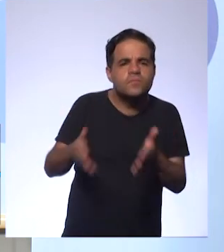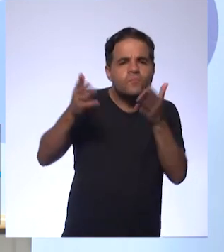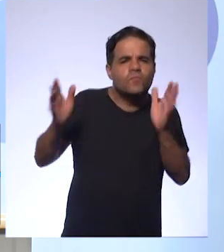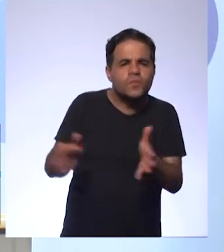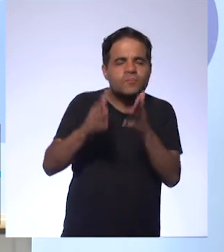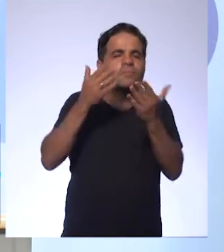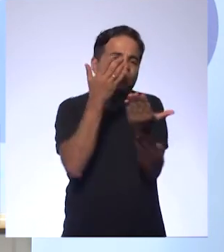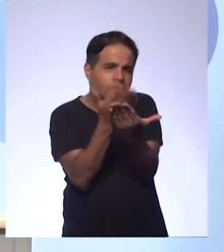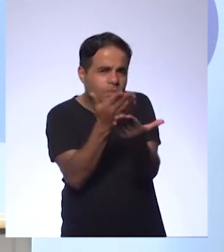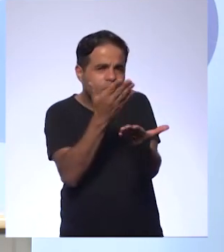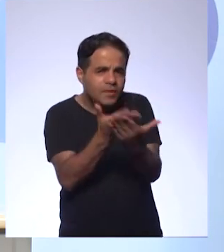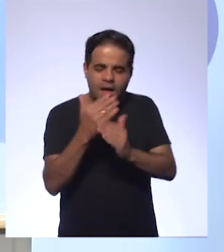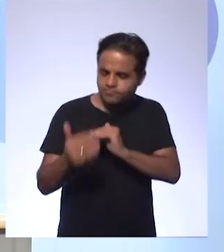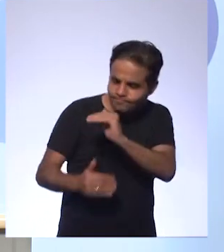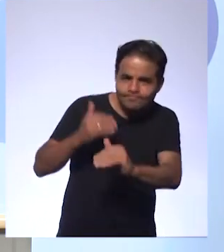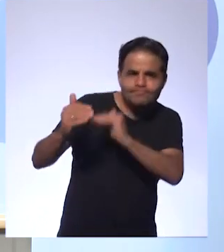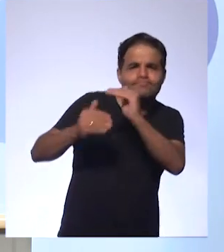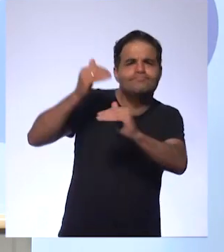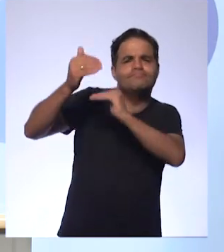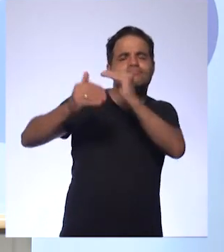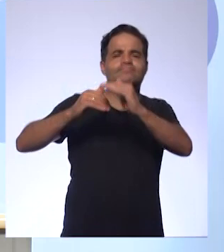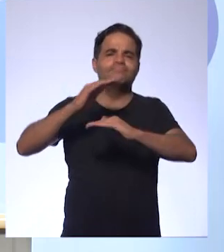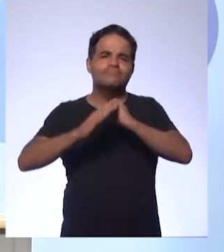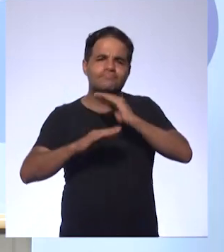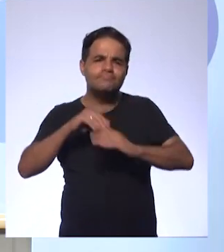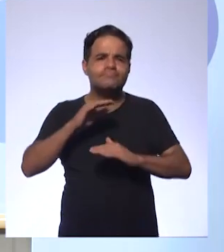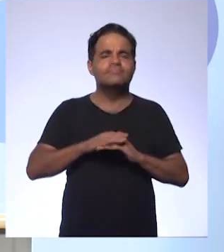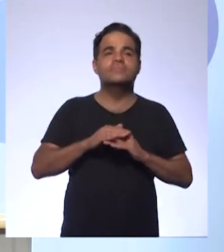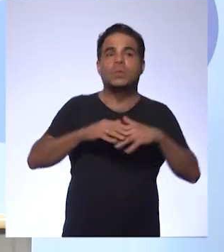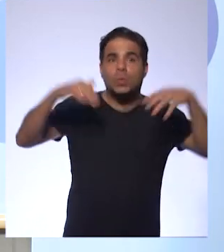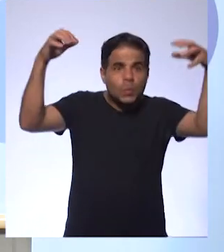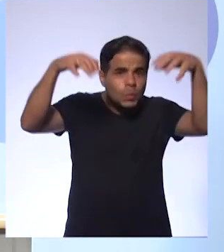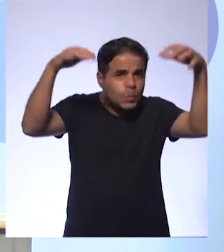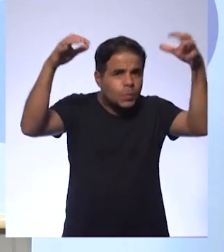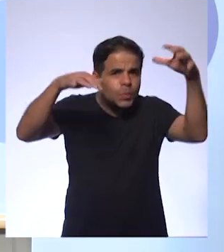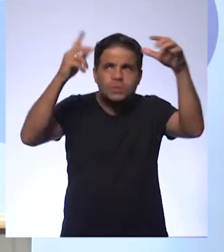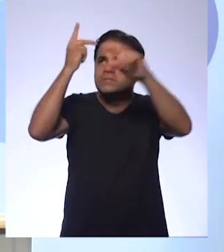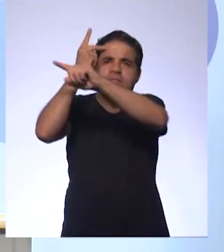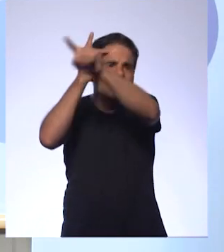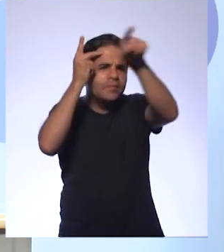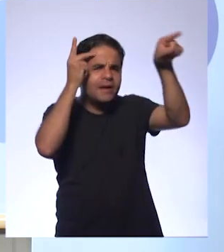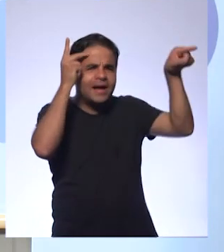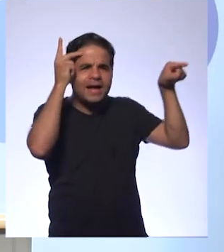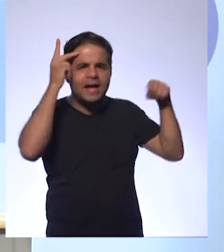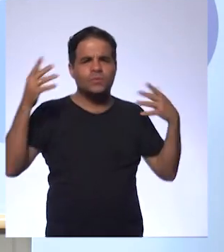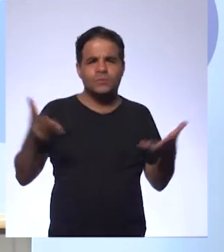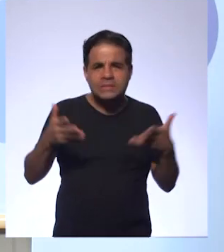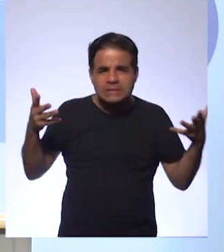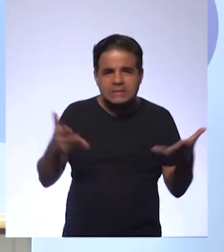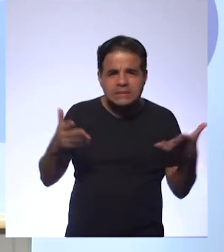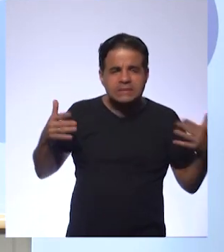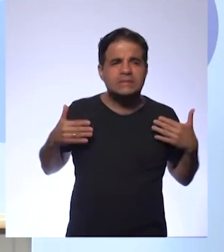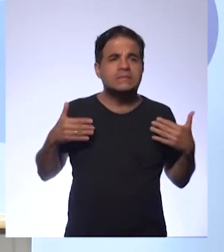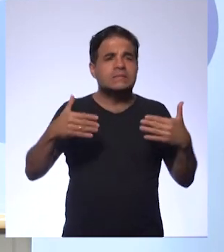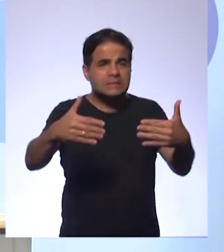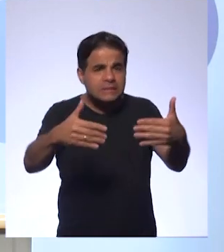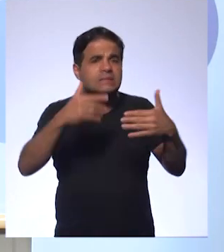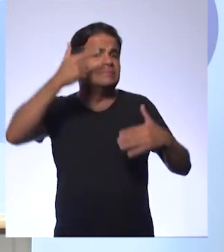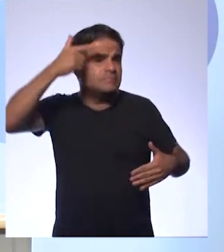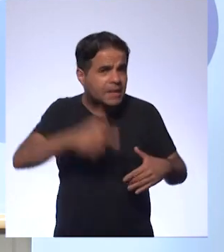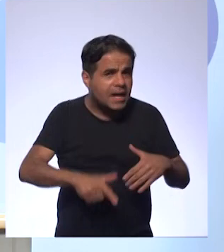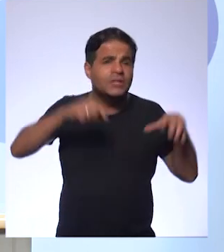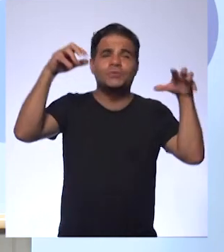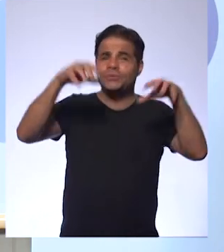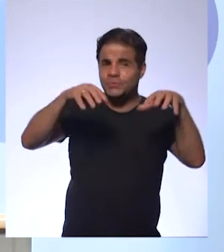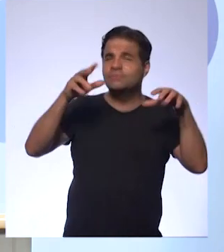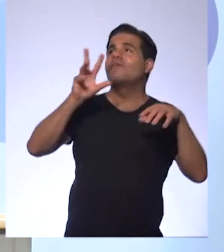continuar estudando, a desenvolver as habilidades. Tá chovendo, né, em São Paulo. Hoje tem previsão para mais